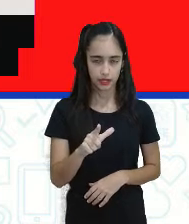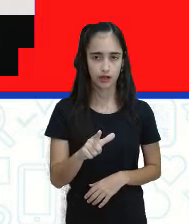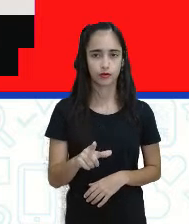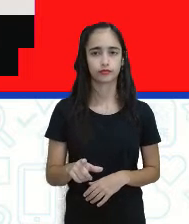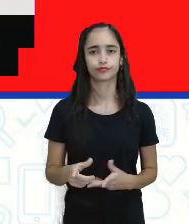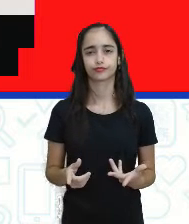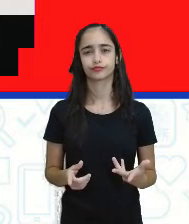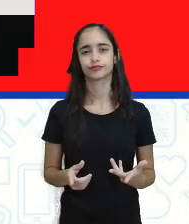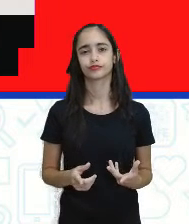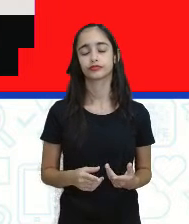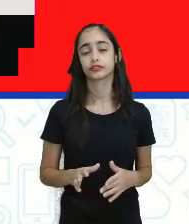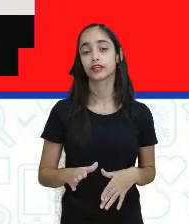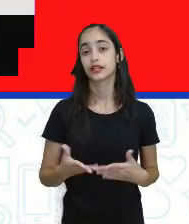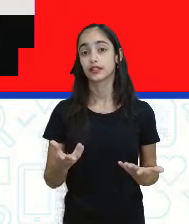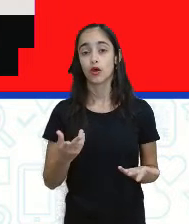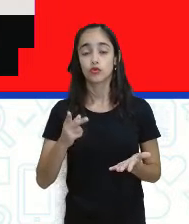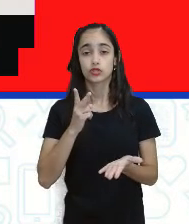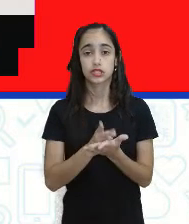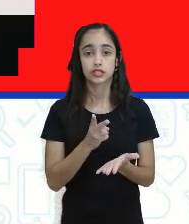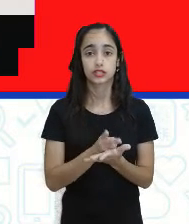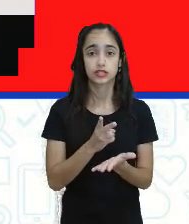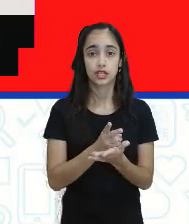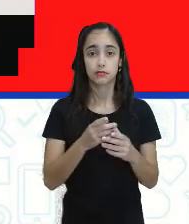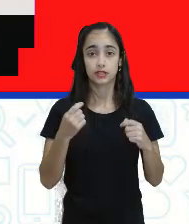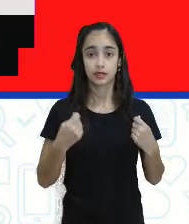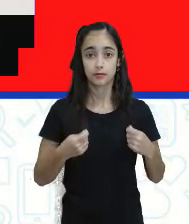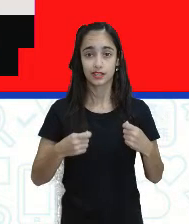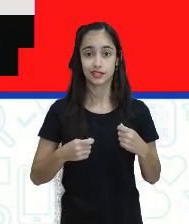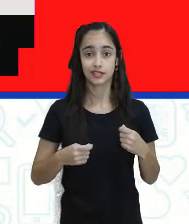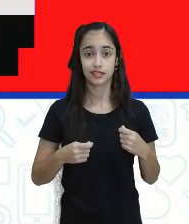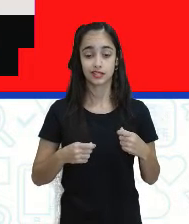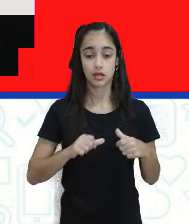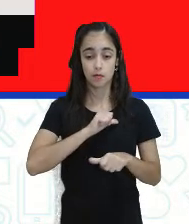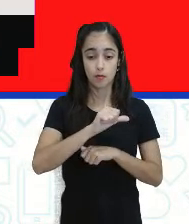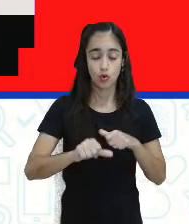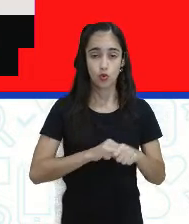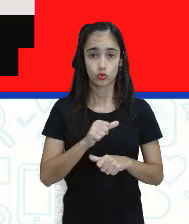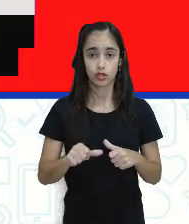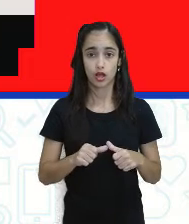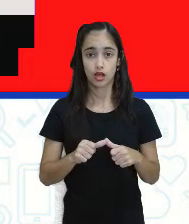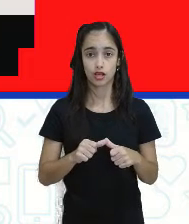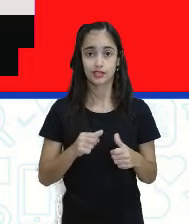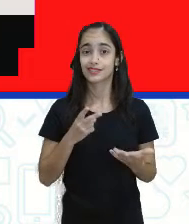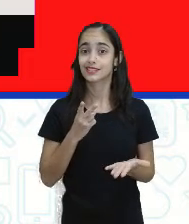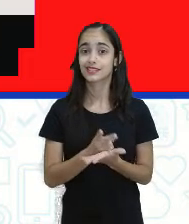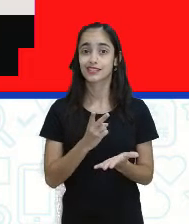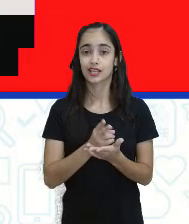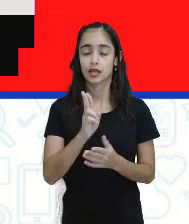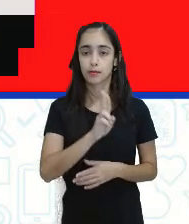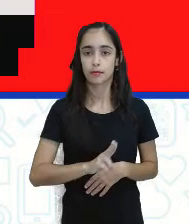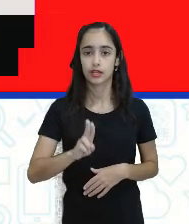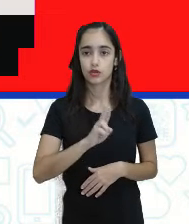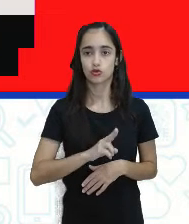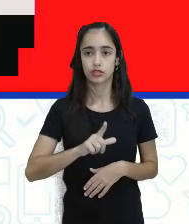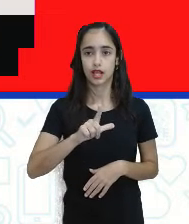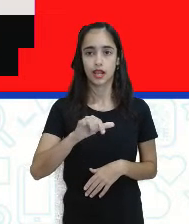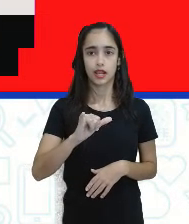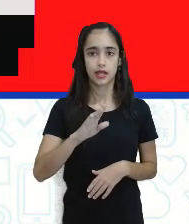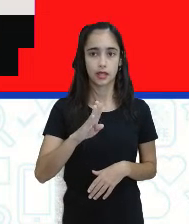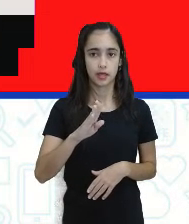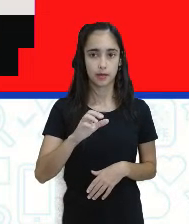hora que o rodízio for acontecer, que o líbero ia subir, aí ele troca com o central. E aí, por um momento, fica 2